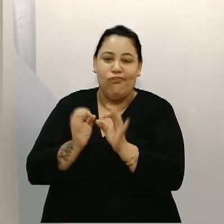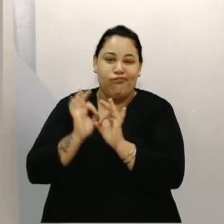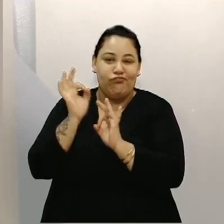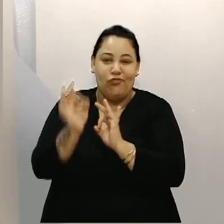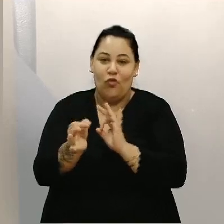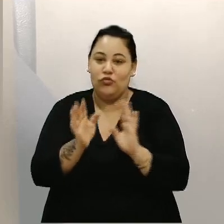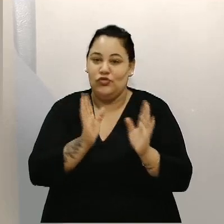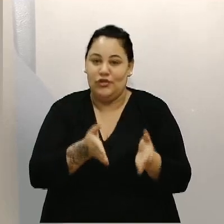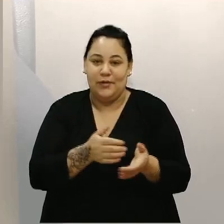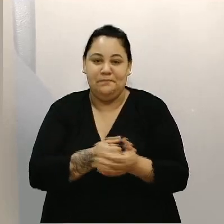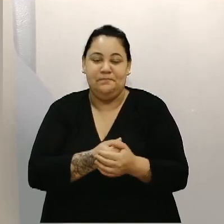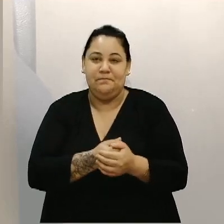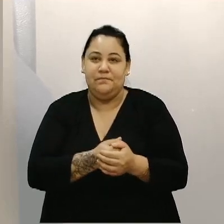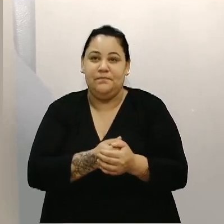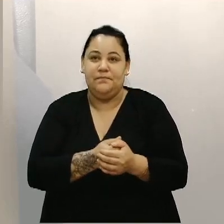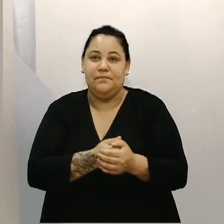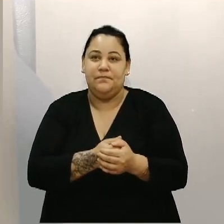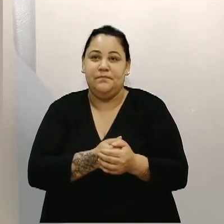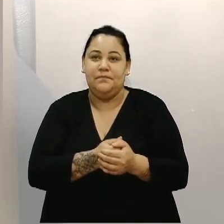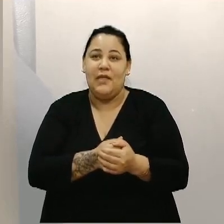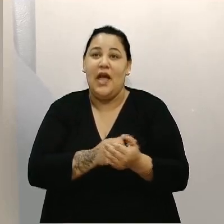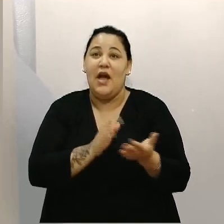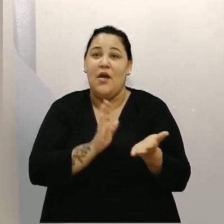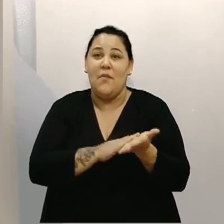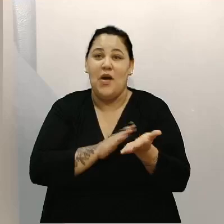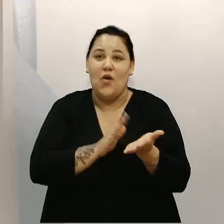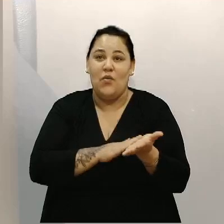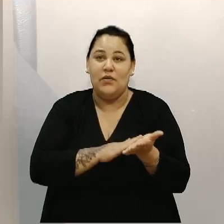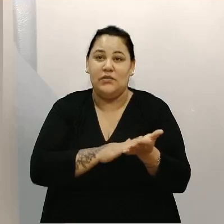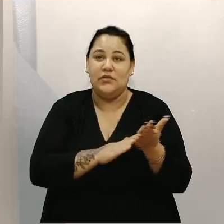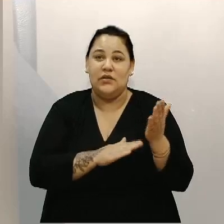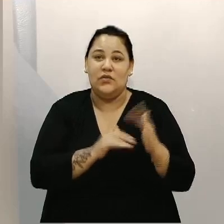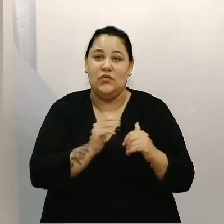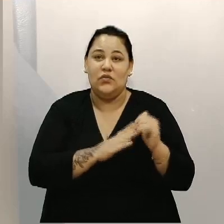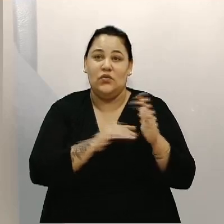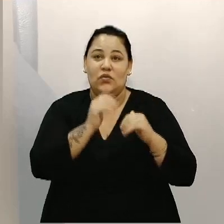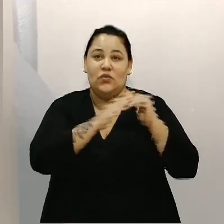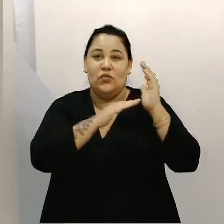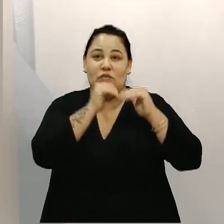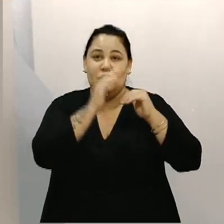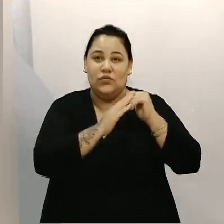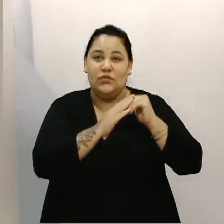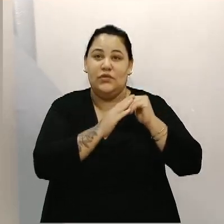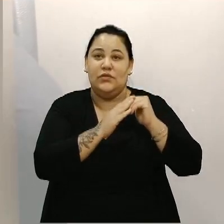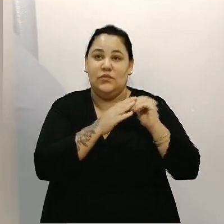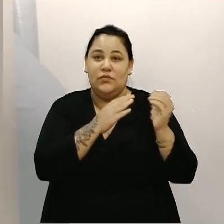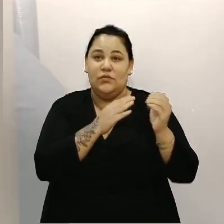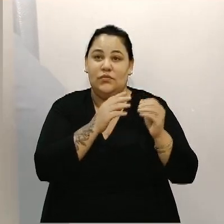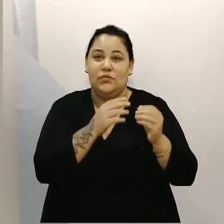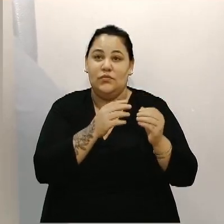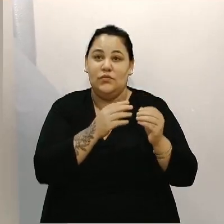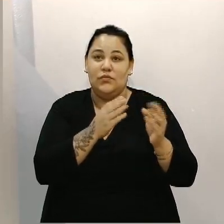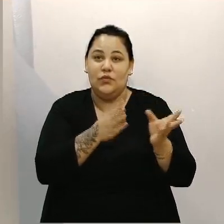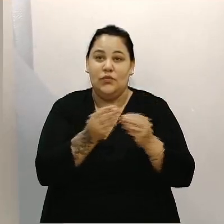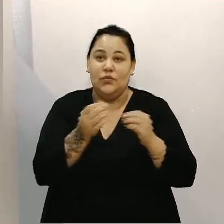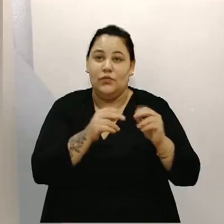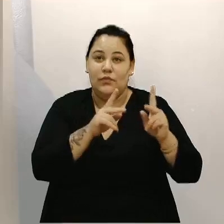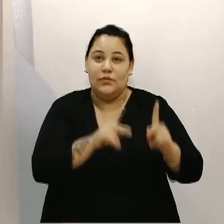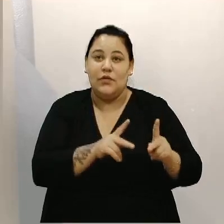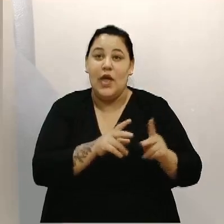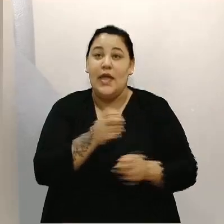É uma cobrança construída por várias mãos. E que bom que